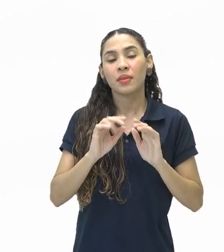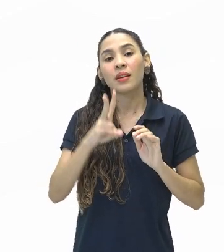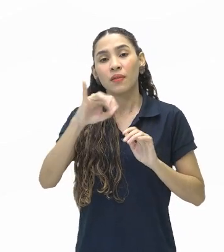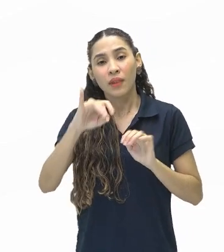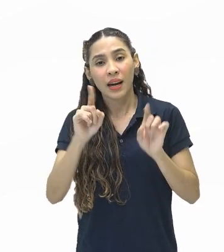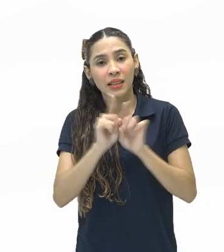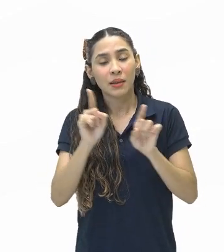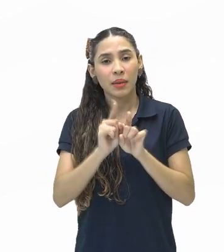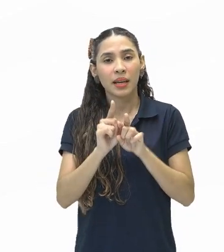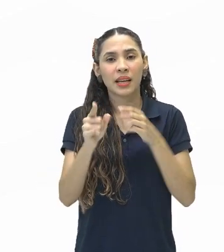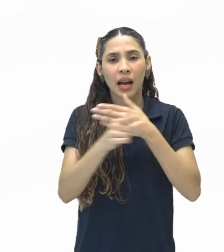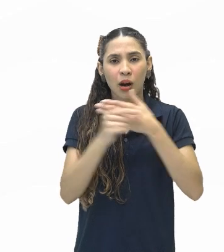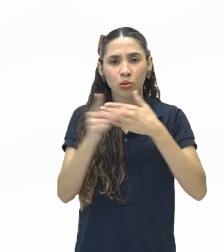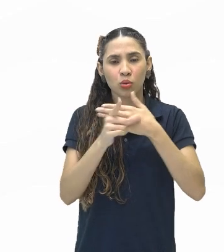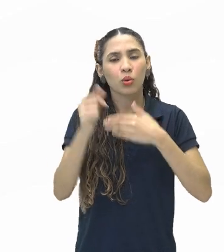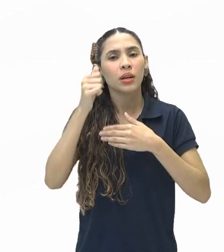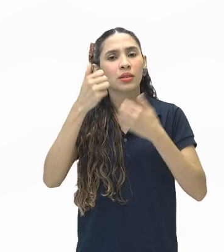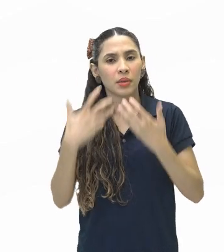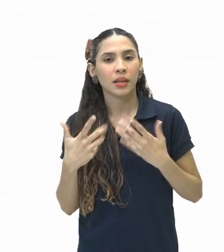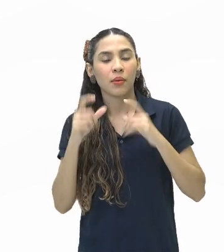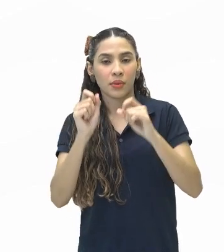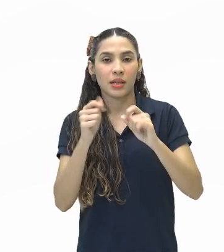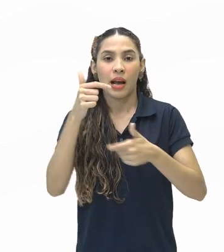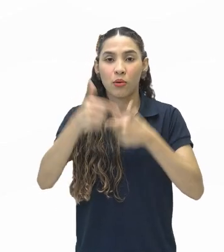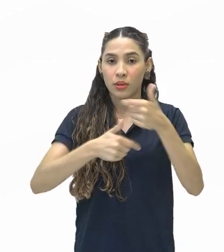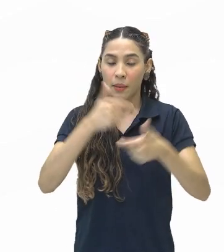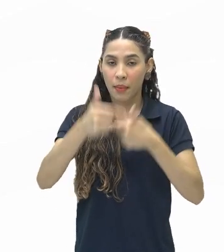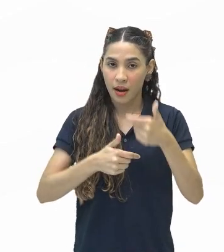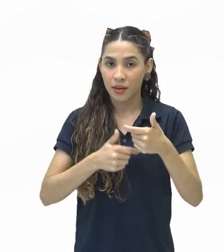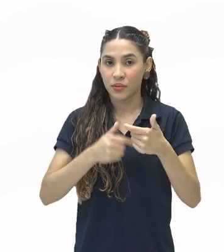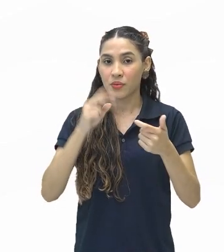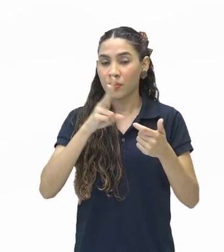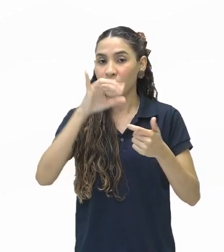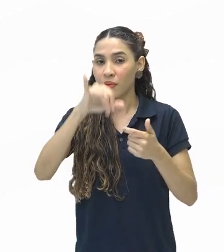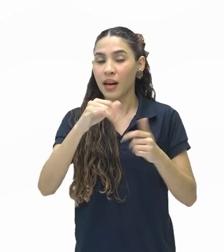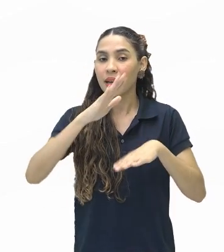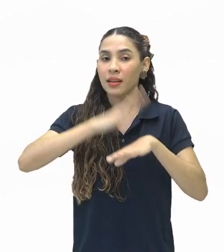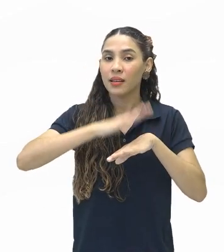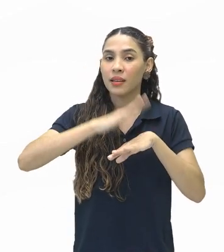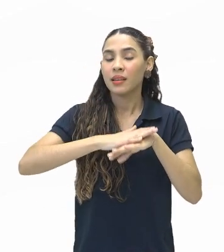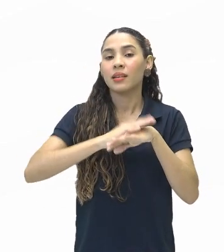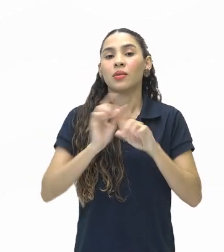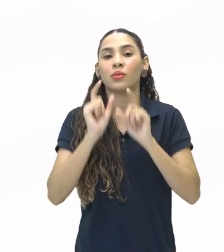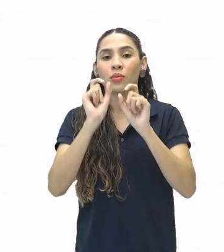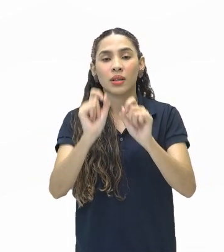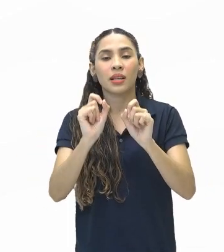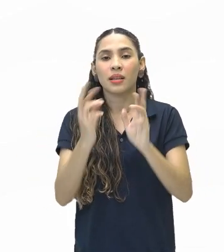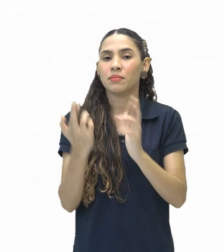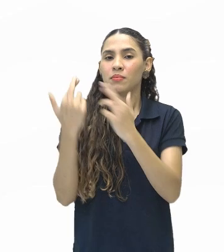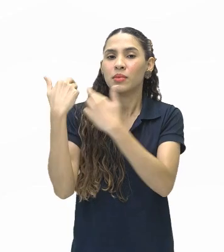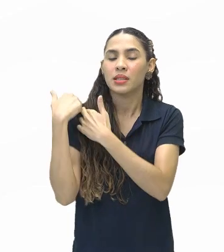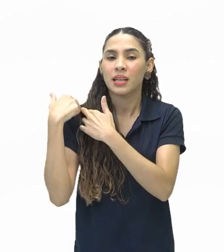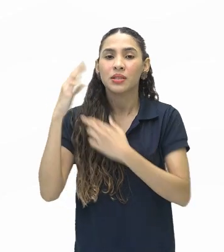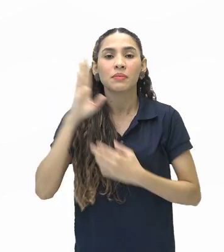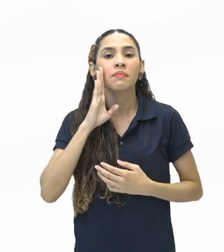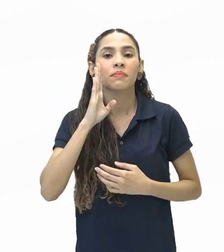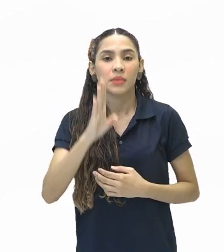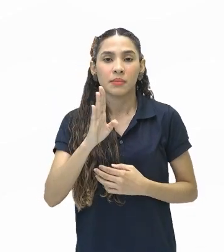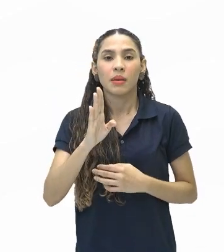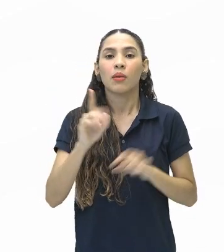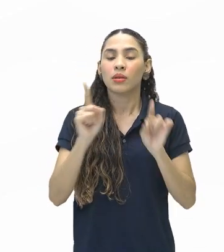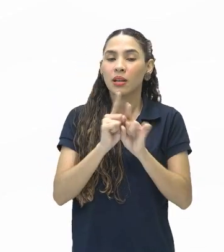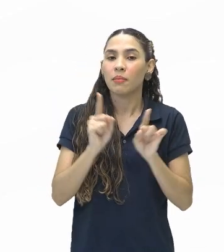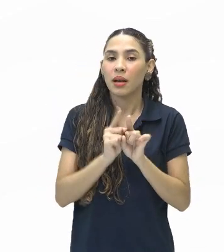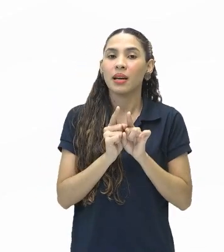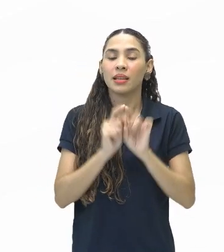vai destacar ainda que o trabalho ele vai desempenhar um papel central,